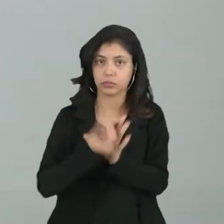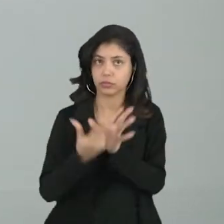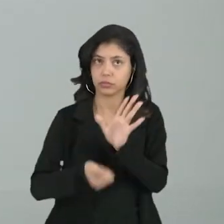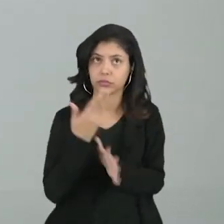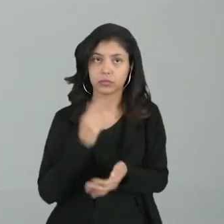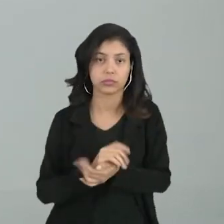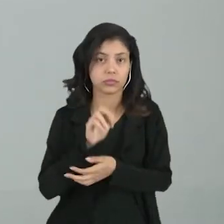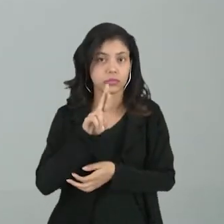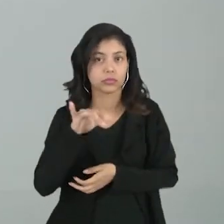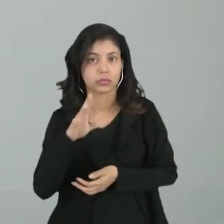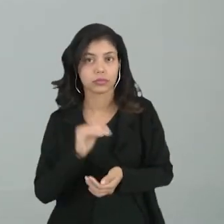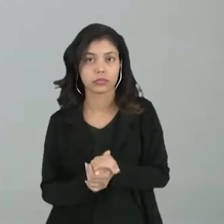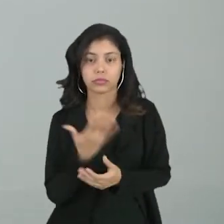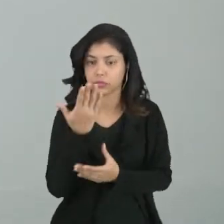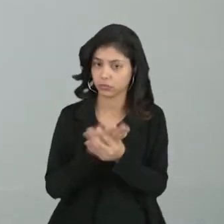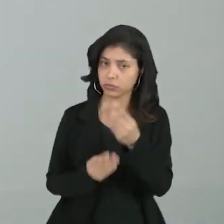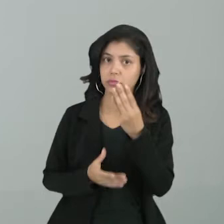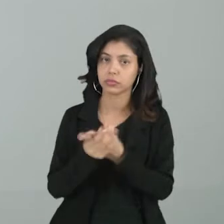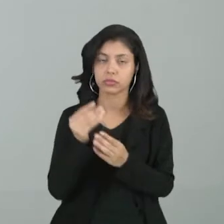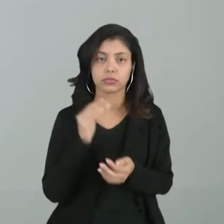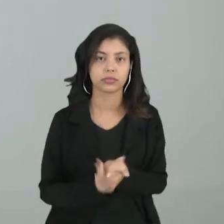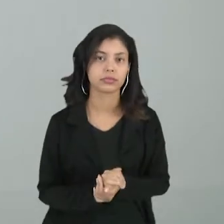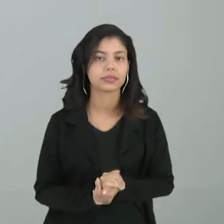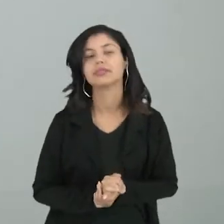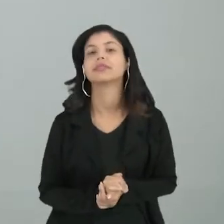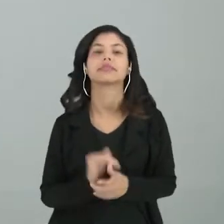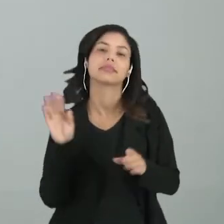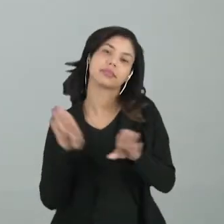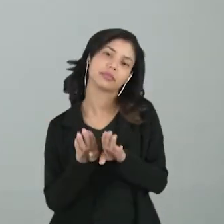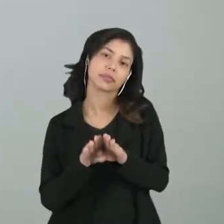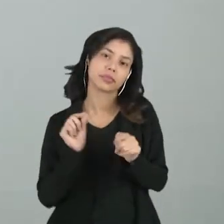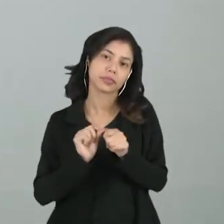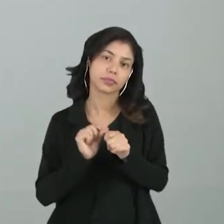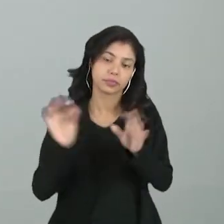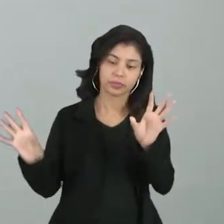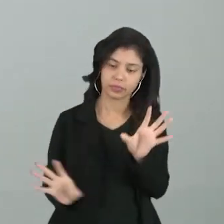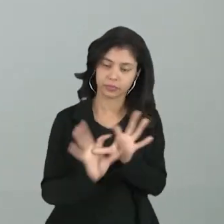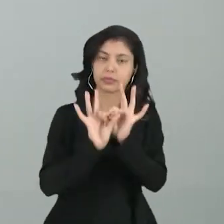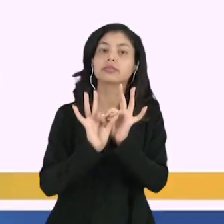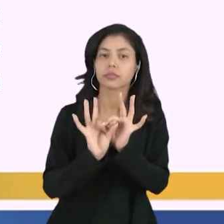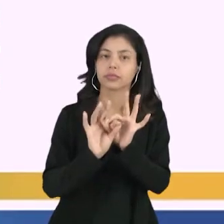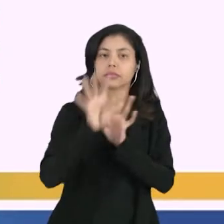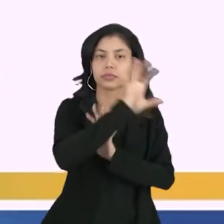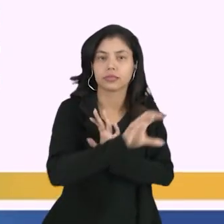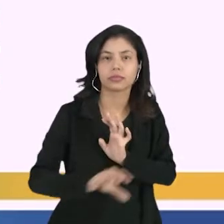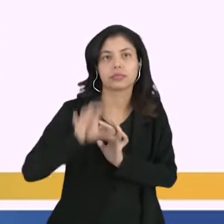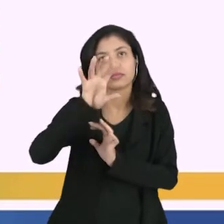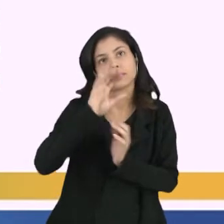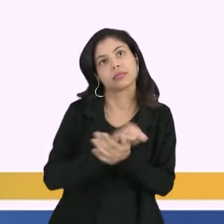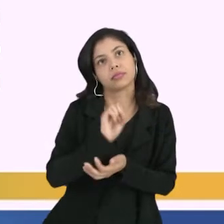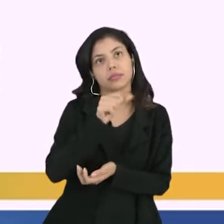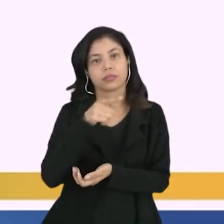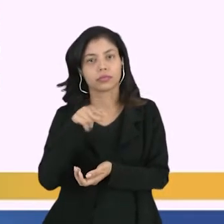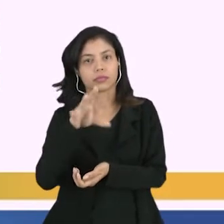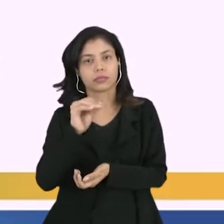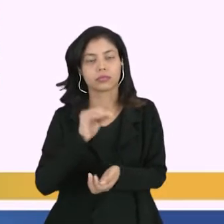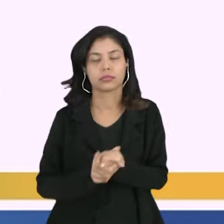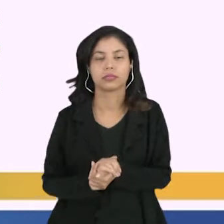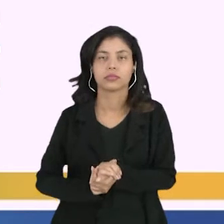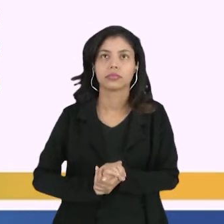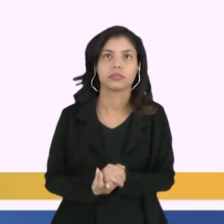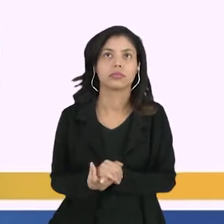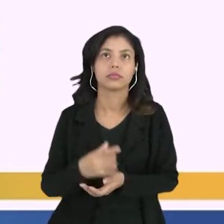no engenho, sobre a mão de obra, né, desse engenho, foi instalado, então, na região aí de São Vicente, tá, pessoal?